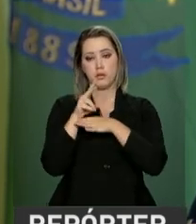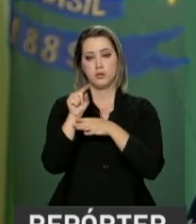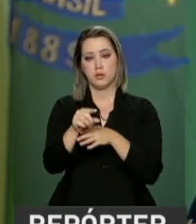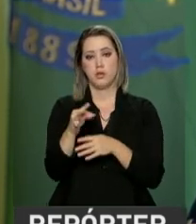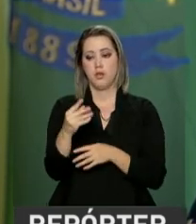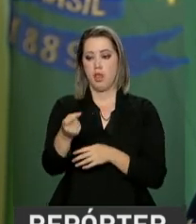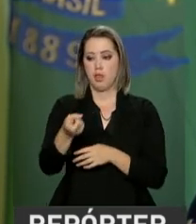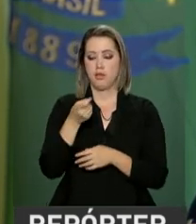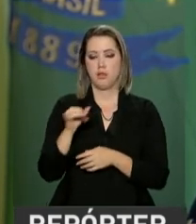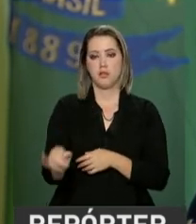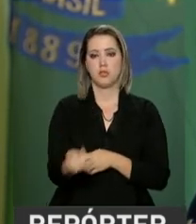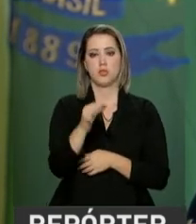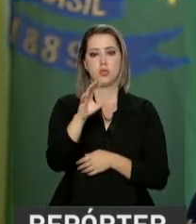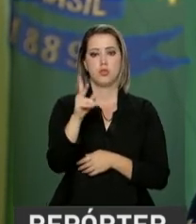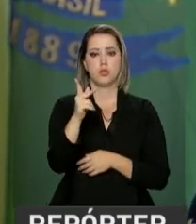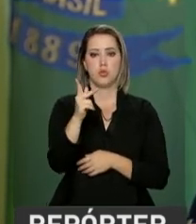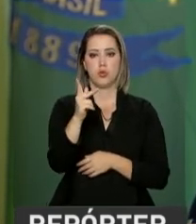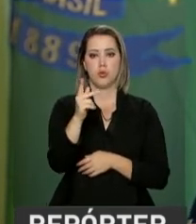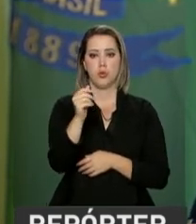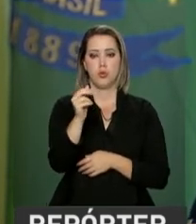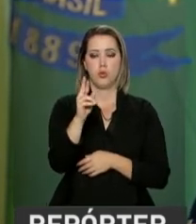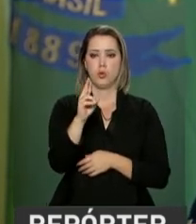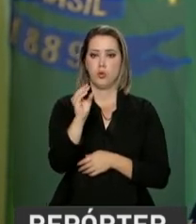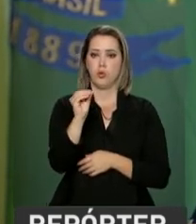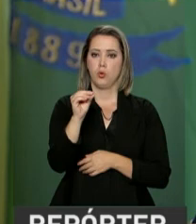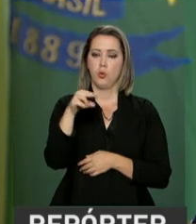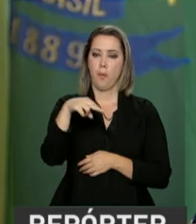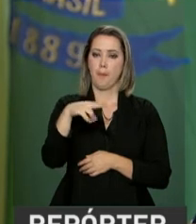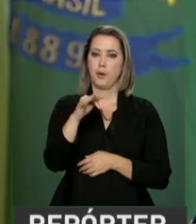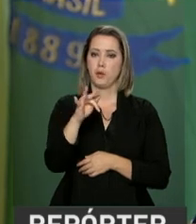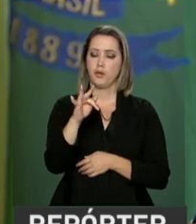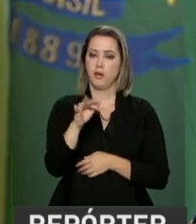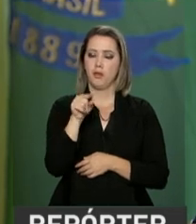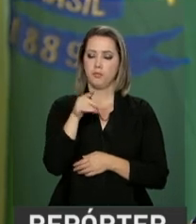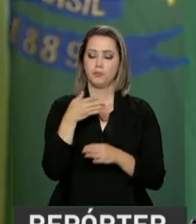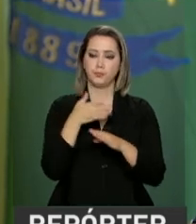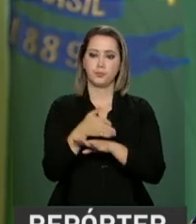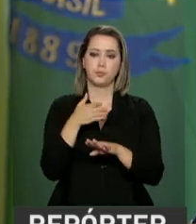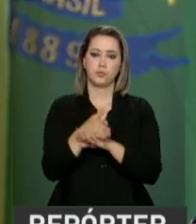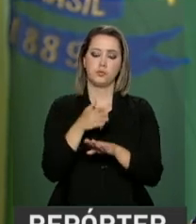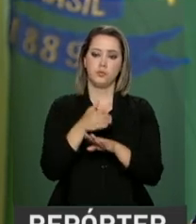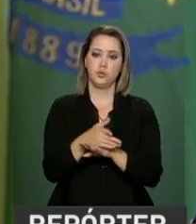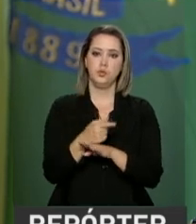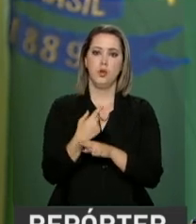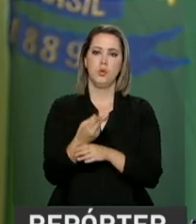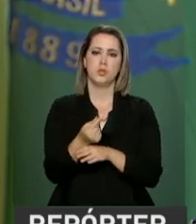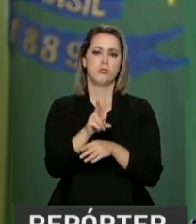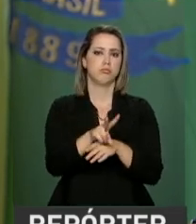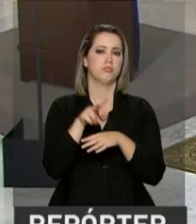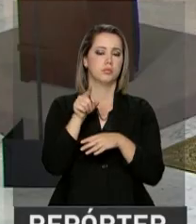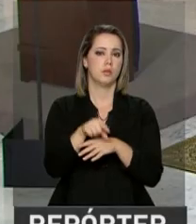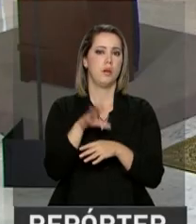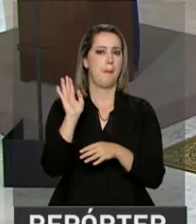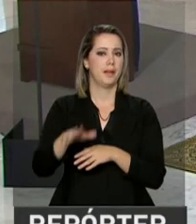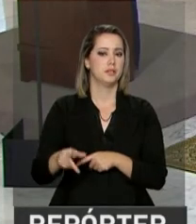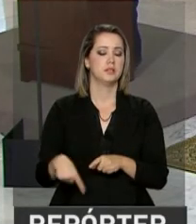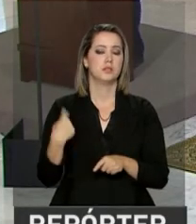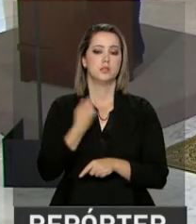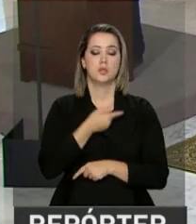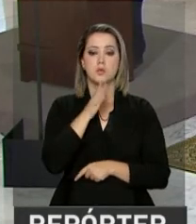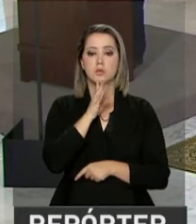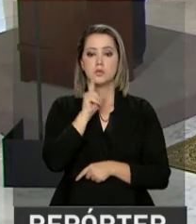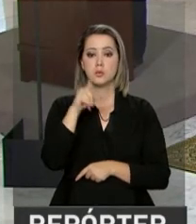de juros do PRONAF. O acesso, né, ao crédito barato, nós todos reconhecemos,